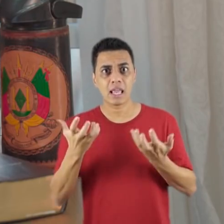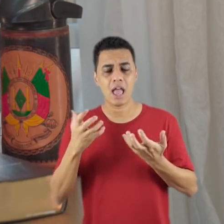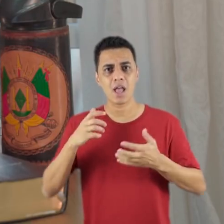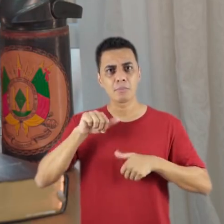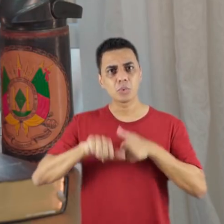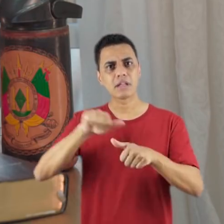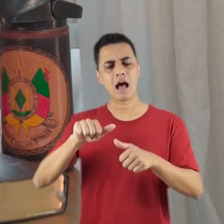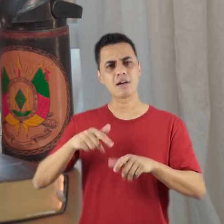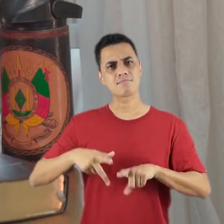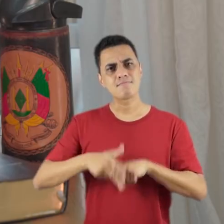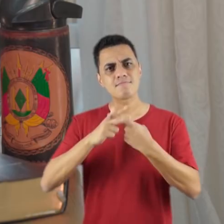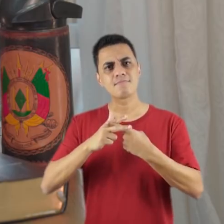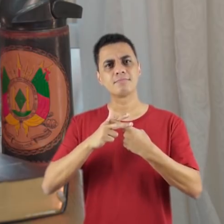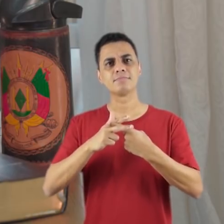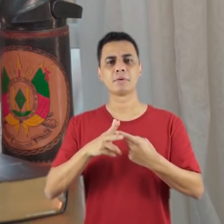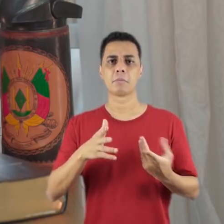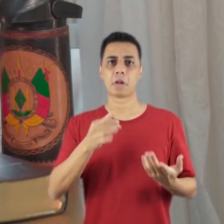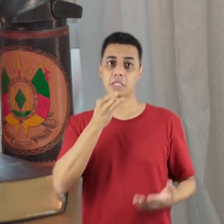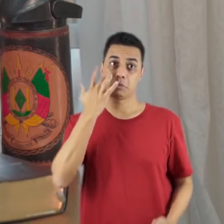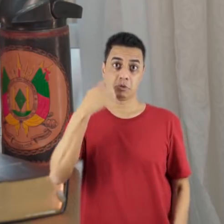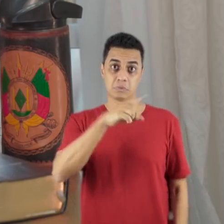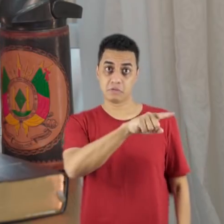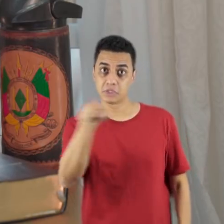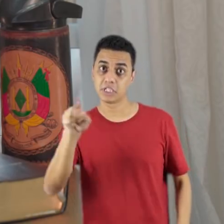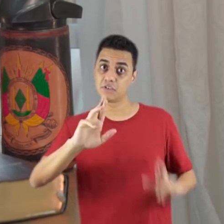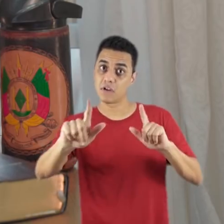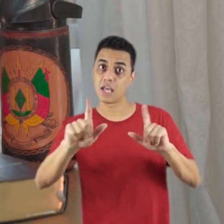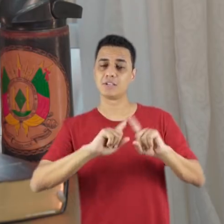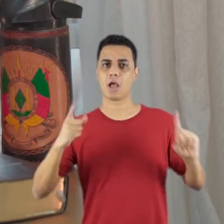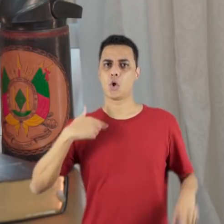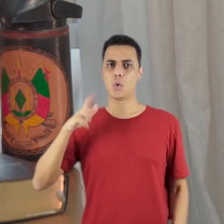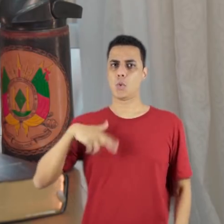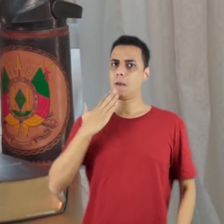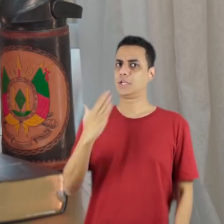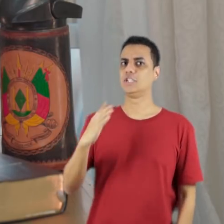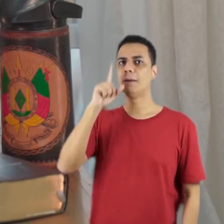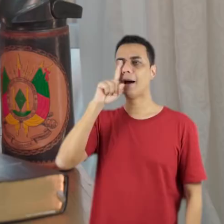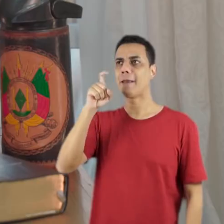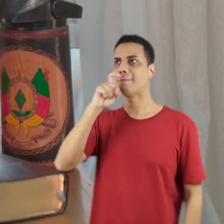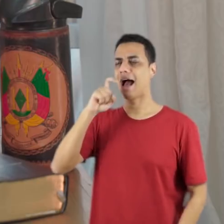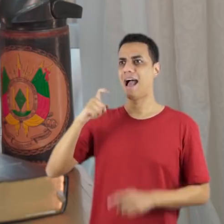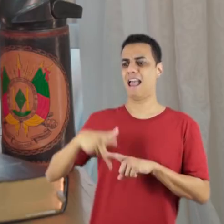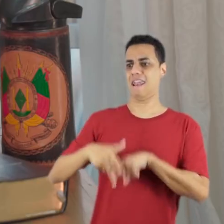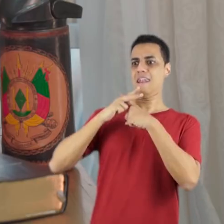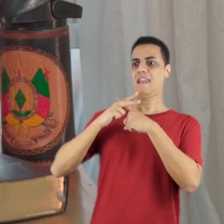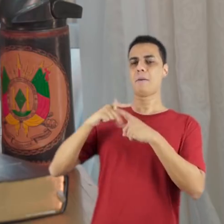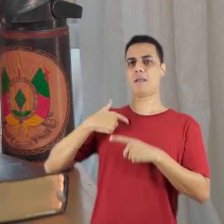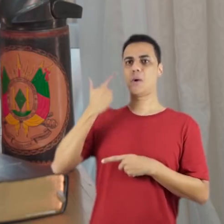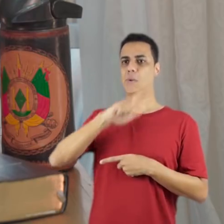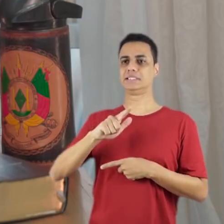estranha. Eu acho que contigo era diferente, mas eu não me lembro de ter pedido para os meus pais me corrigirem quando aprontava alguma